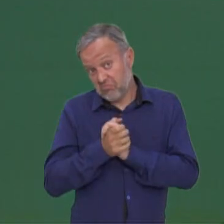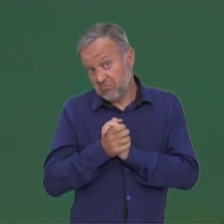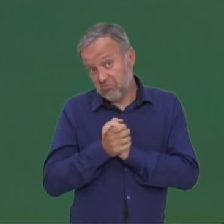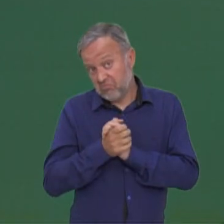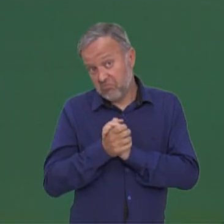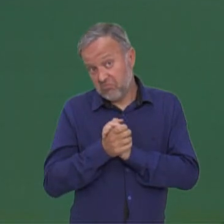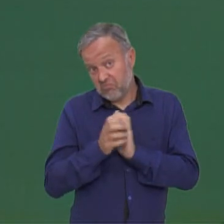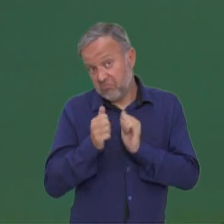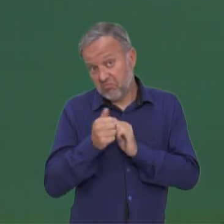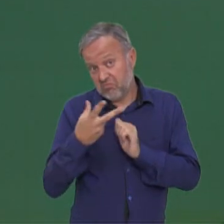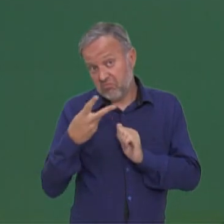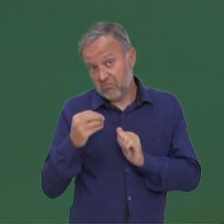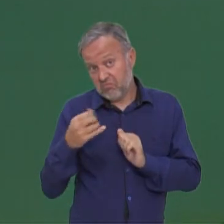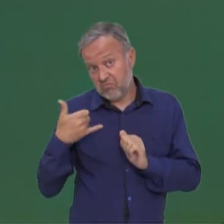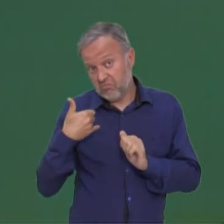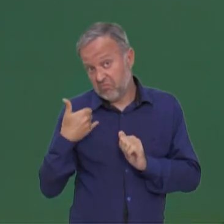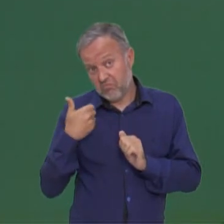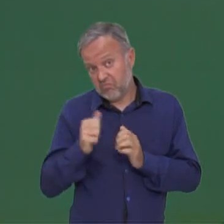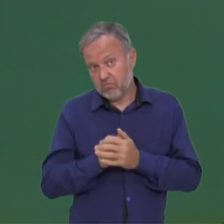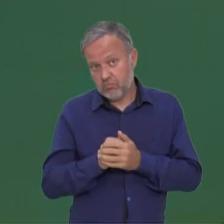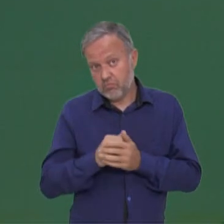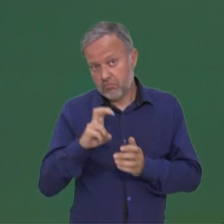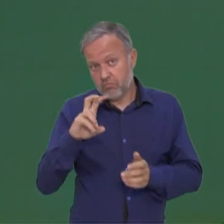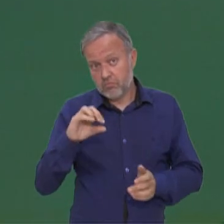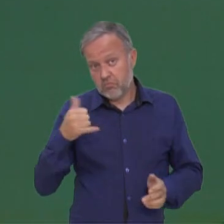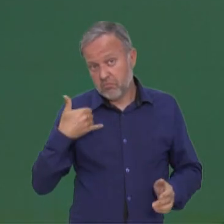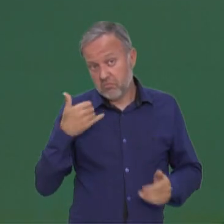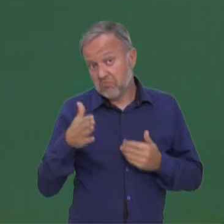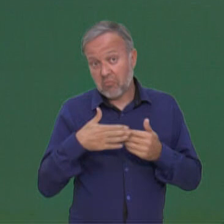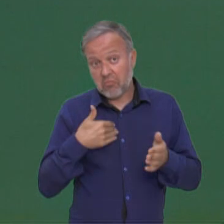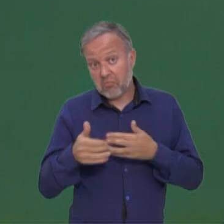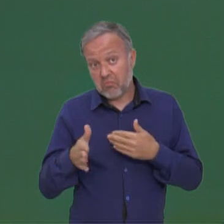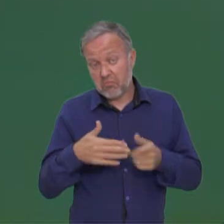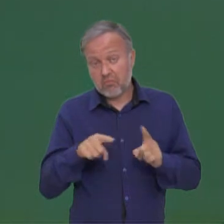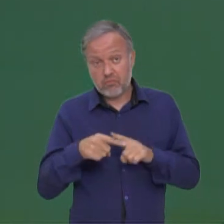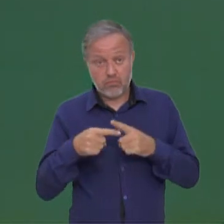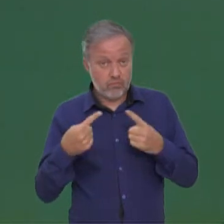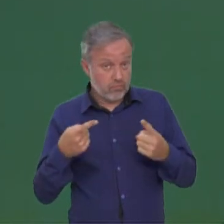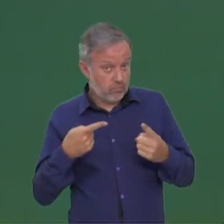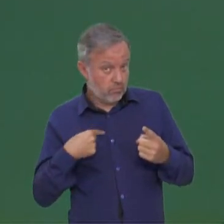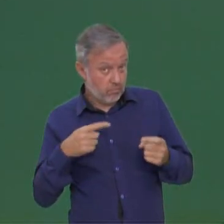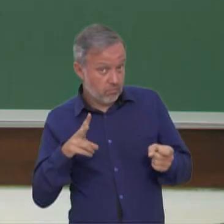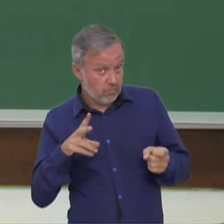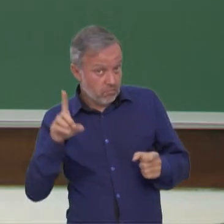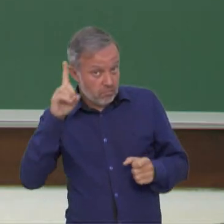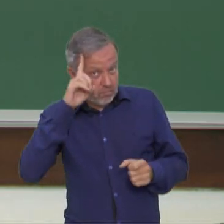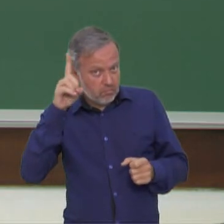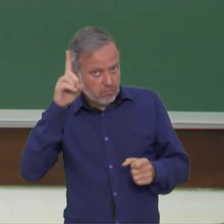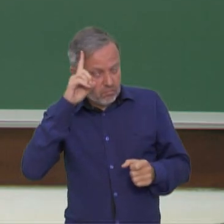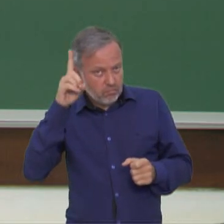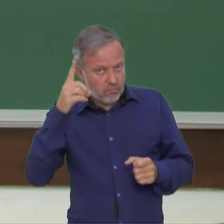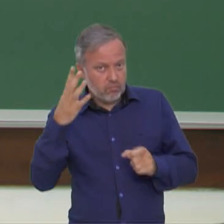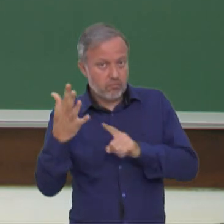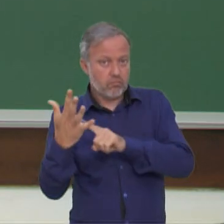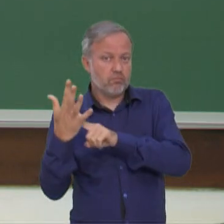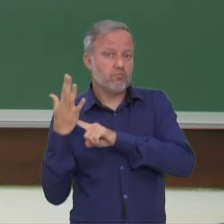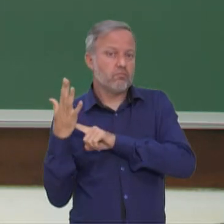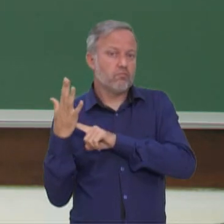ele pode ser que ele tenha casado com 50 anos, né? Não é verdade? Então, as datas, elas